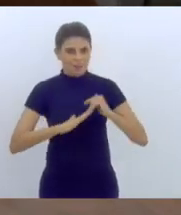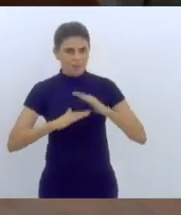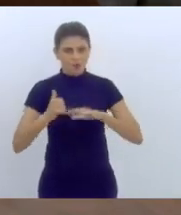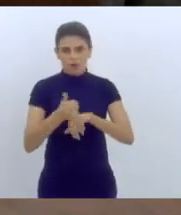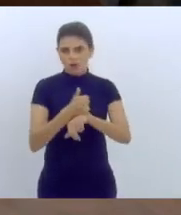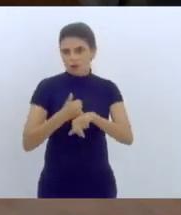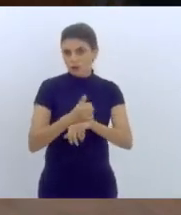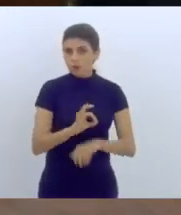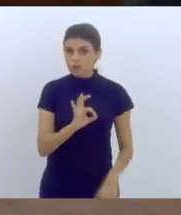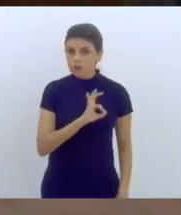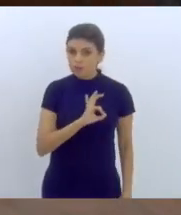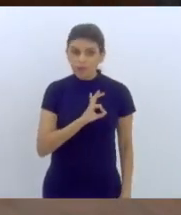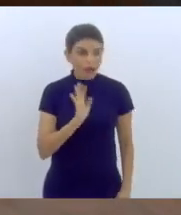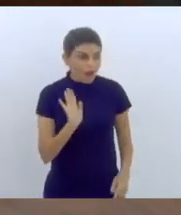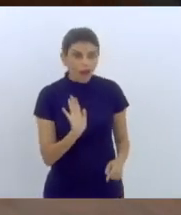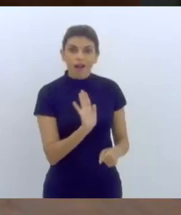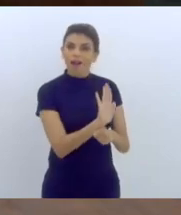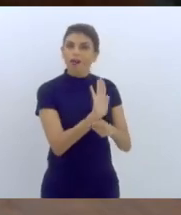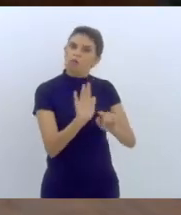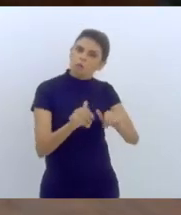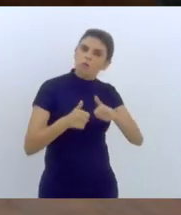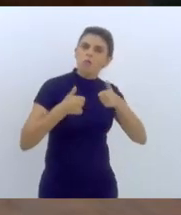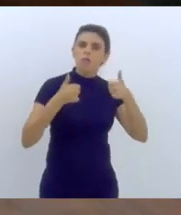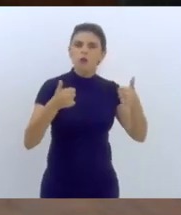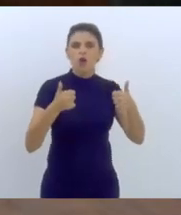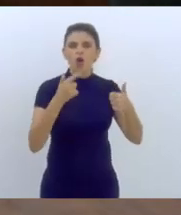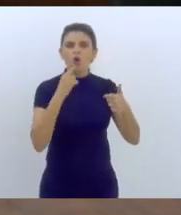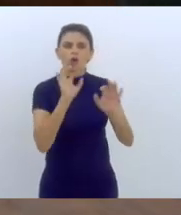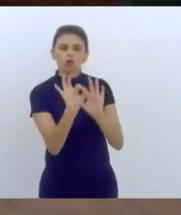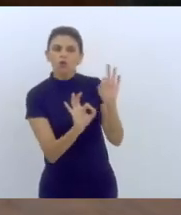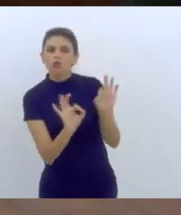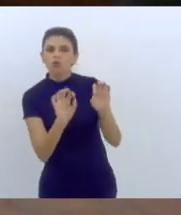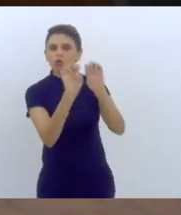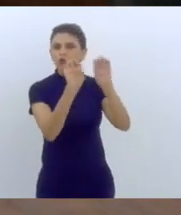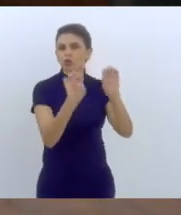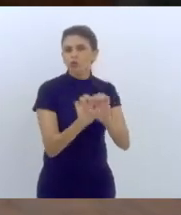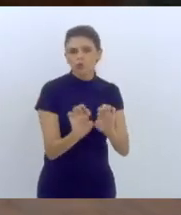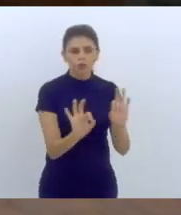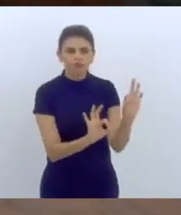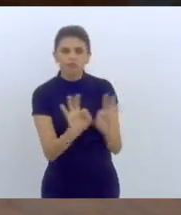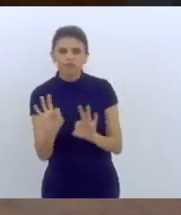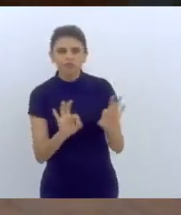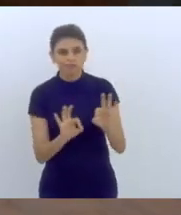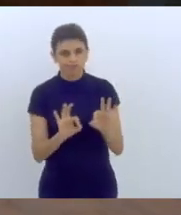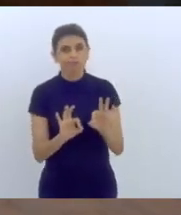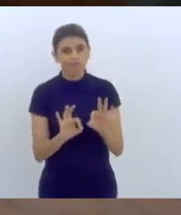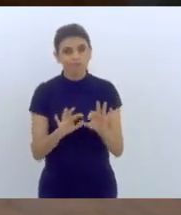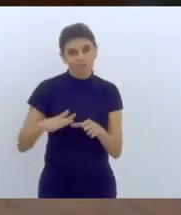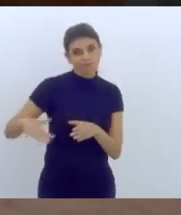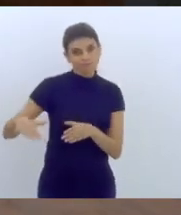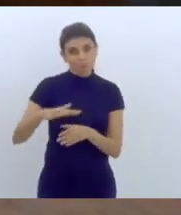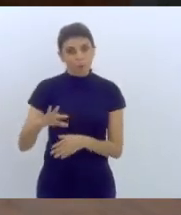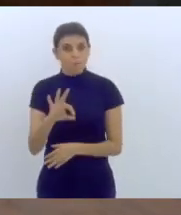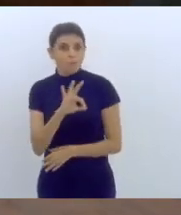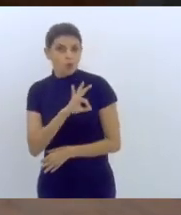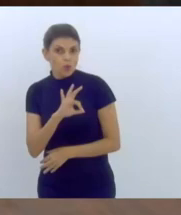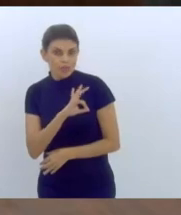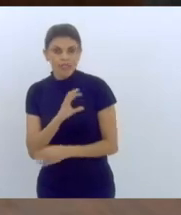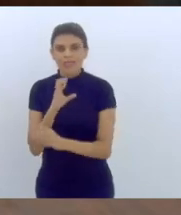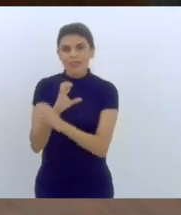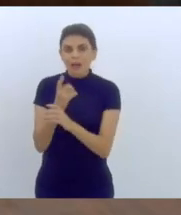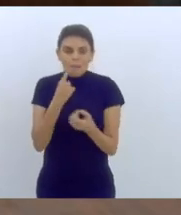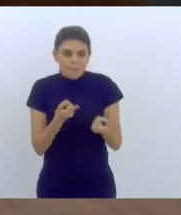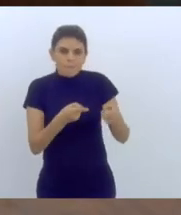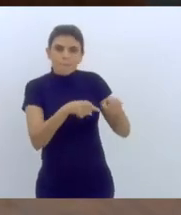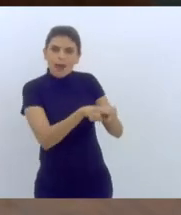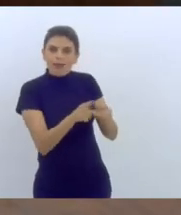profissionais, para ajudar a melhorar na estruturação das forças policiais, a fazer